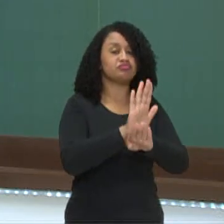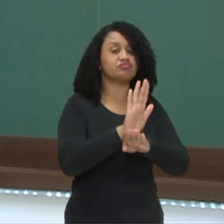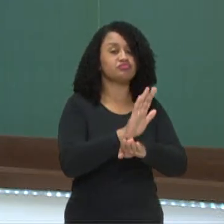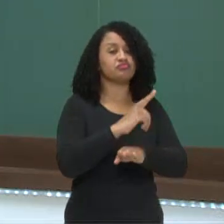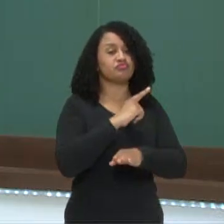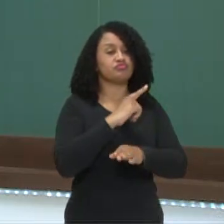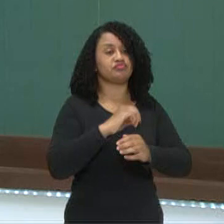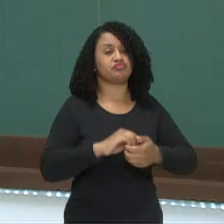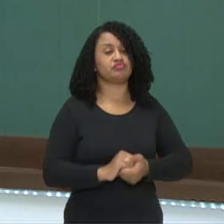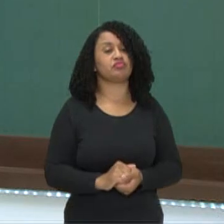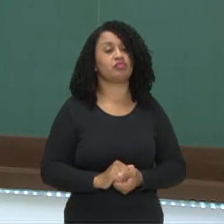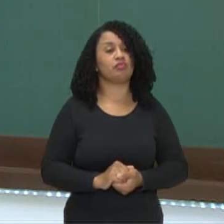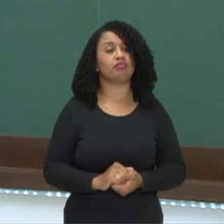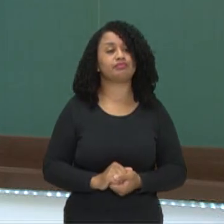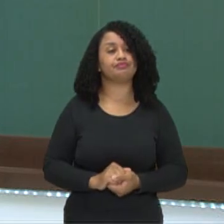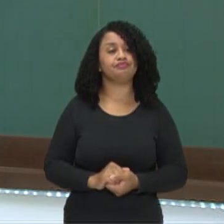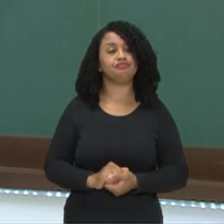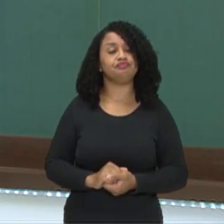frases.